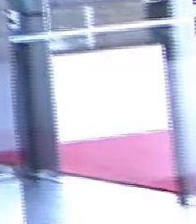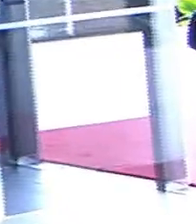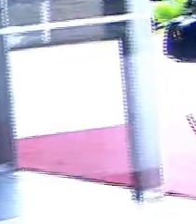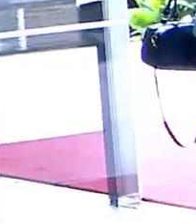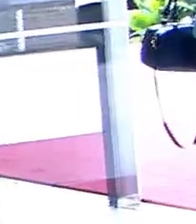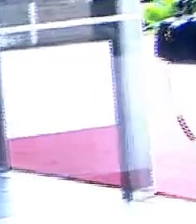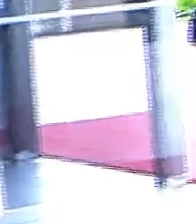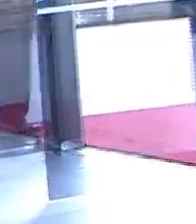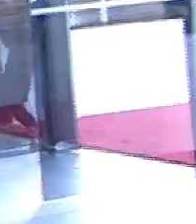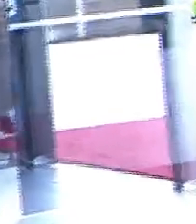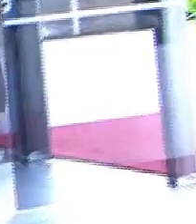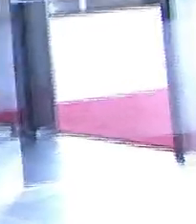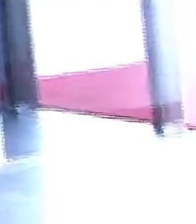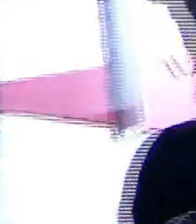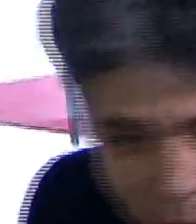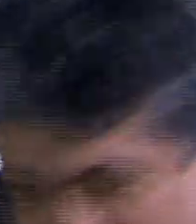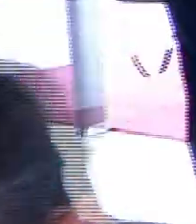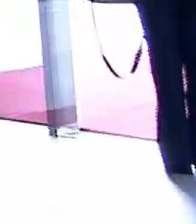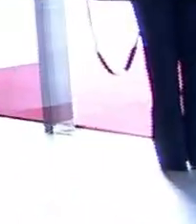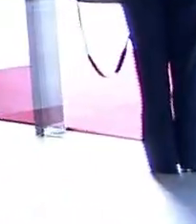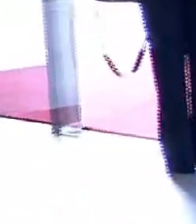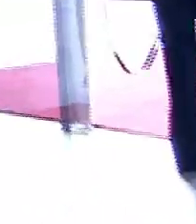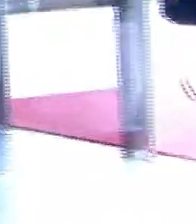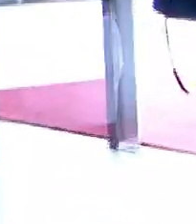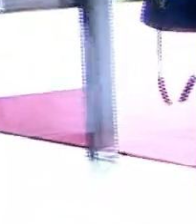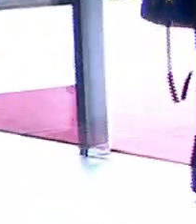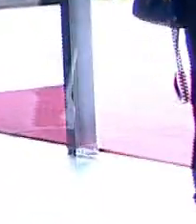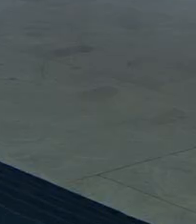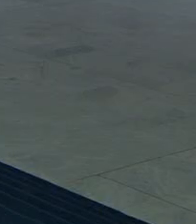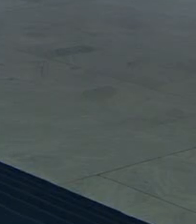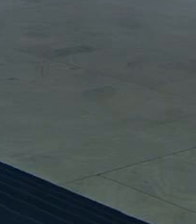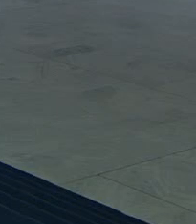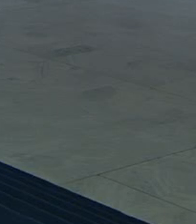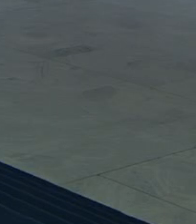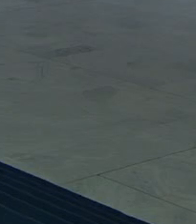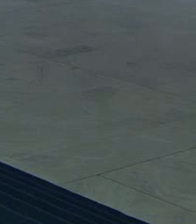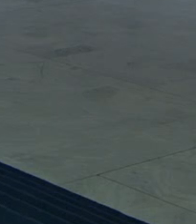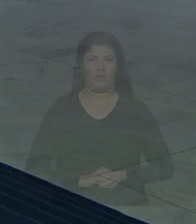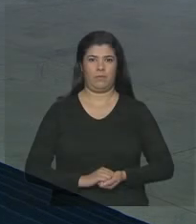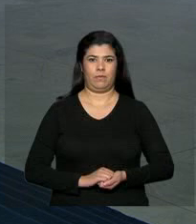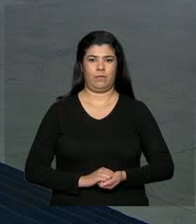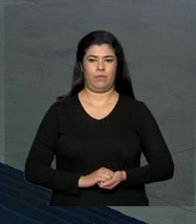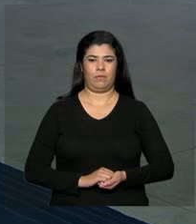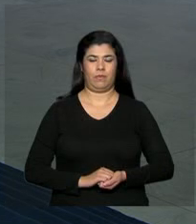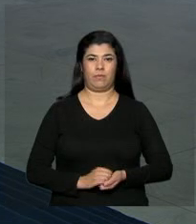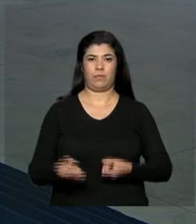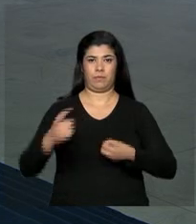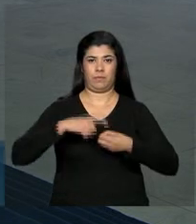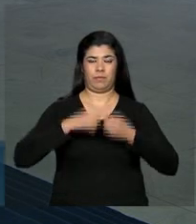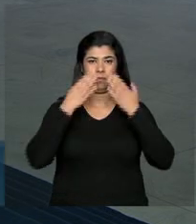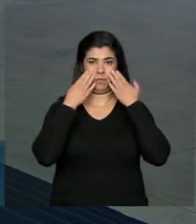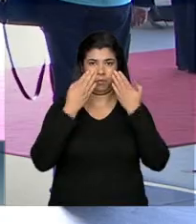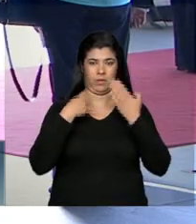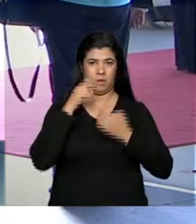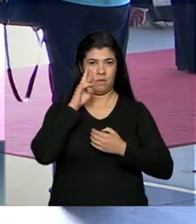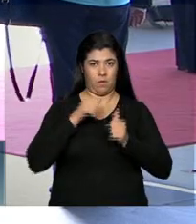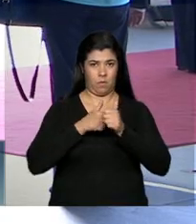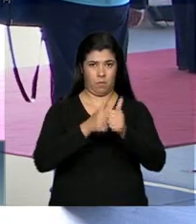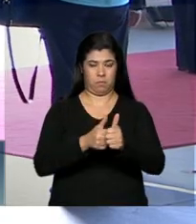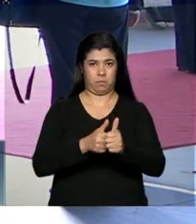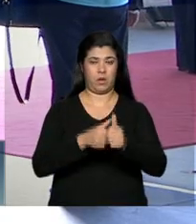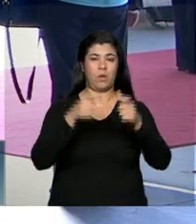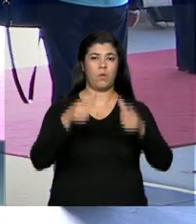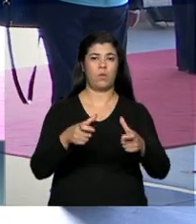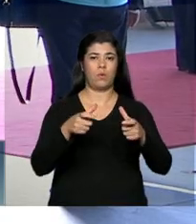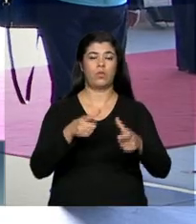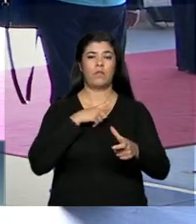elas se encaminharam para o Palácio do Itamaraty, onde será oferecido pelo governo brasileiro um almoço à chanceler alemã